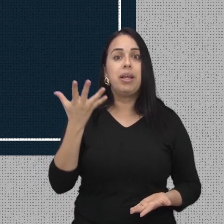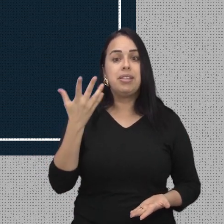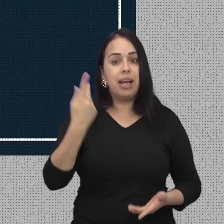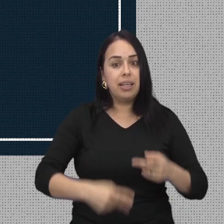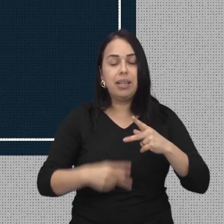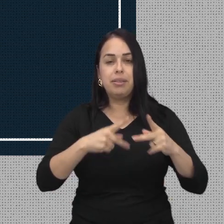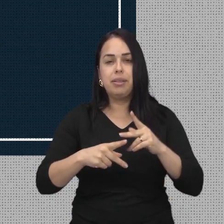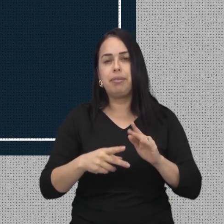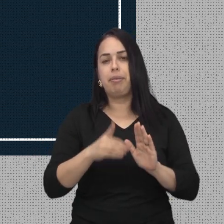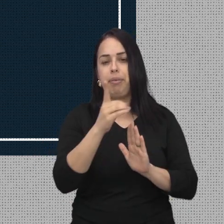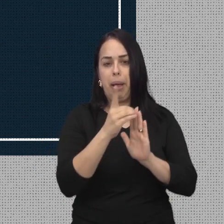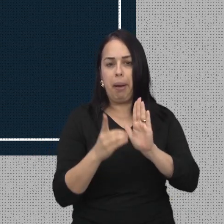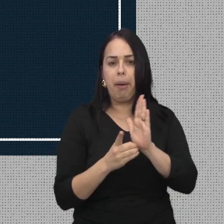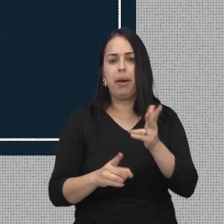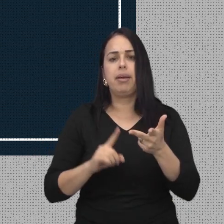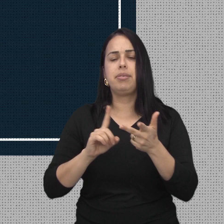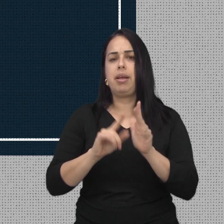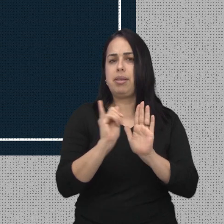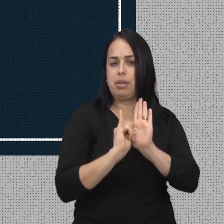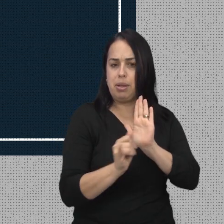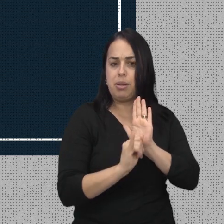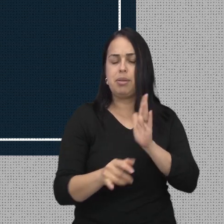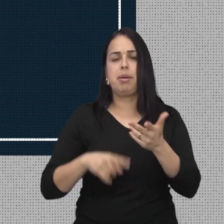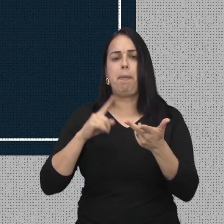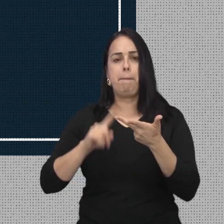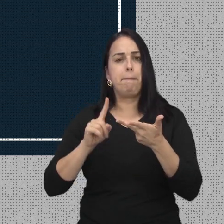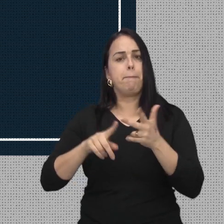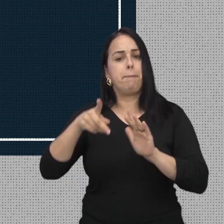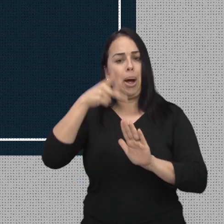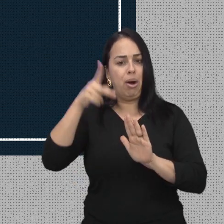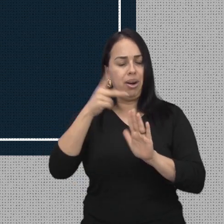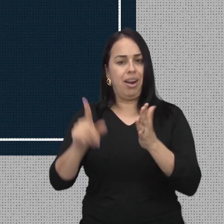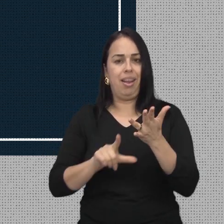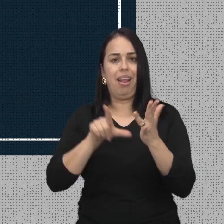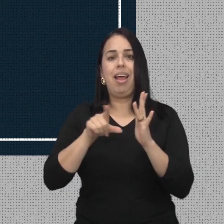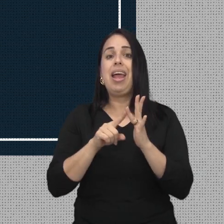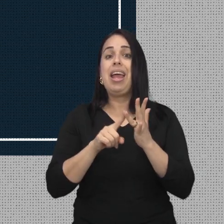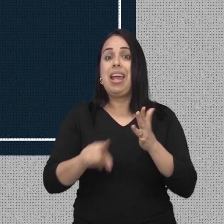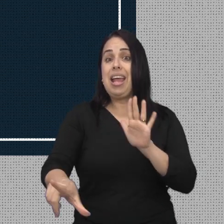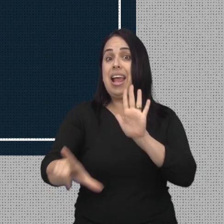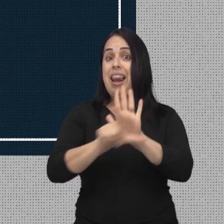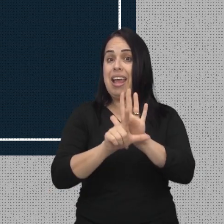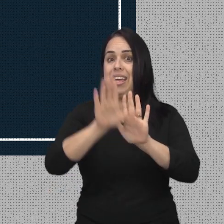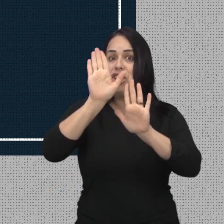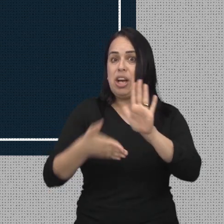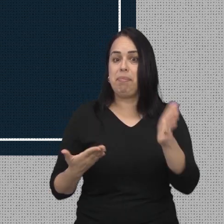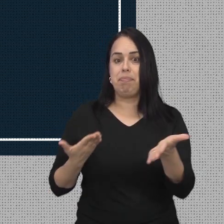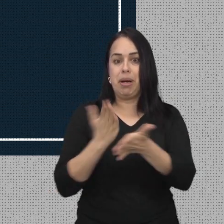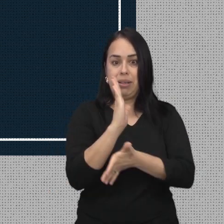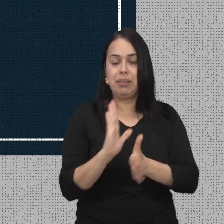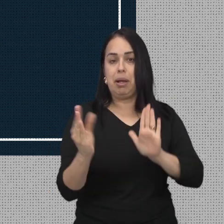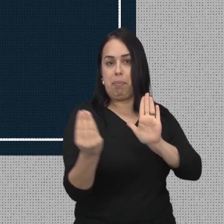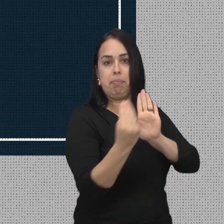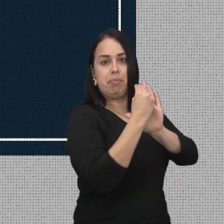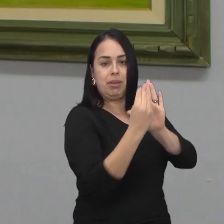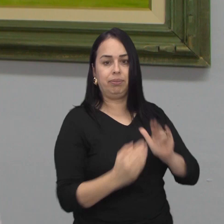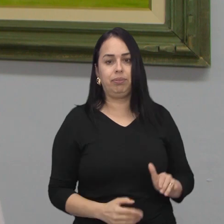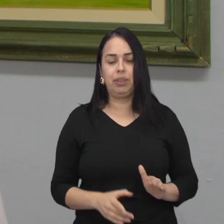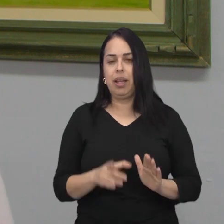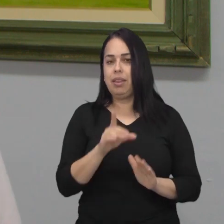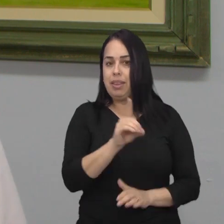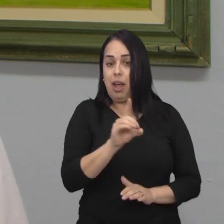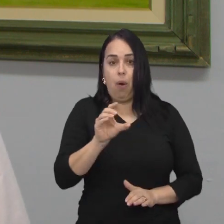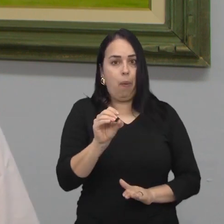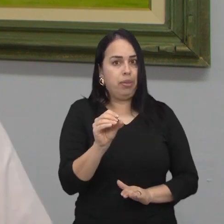do que acontece na cidade, como decretos, editais de concursos, portarias e leis sancionadas, estão lá. O